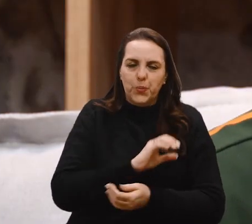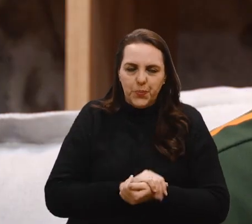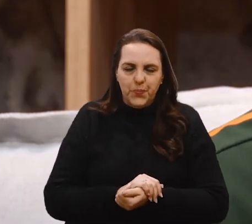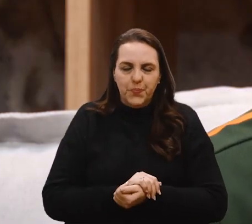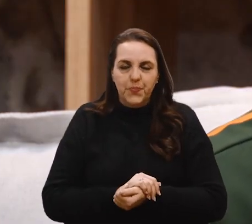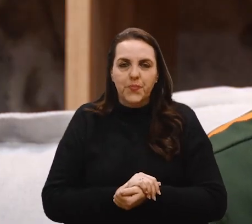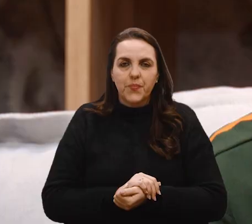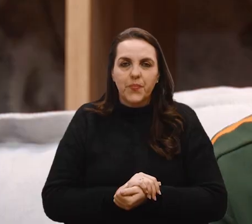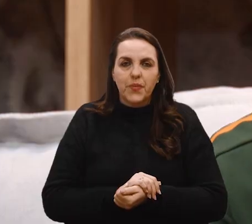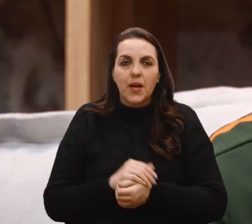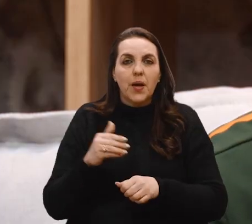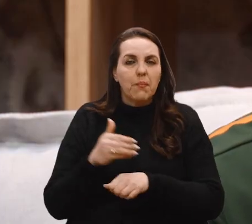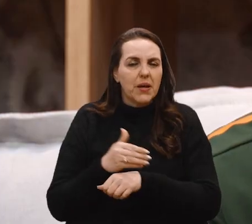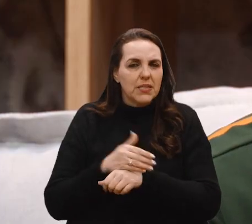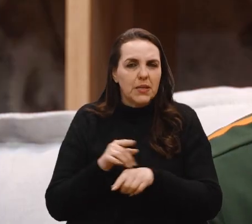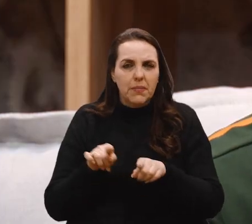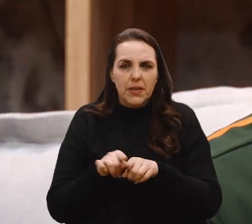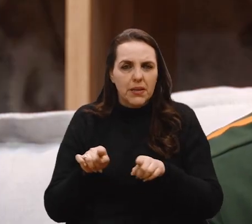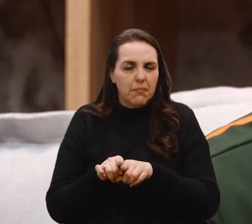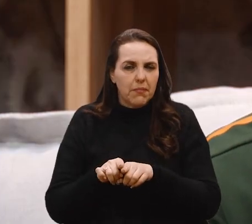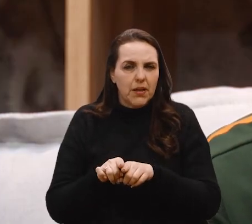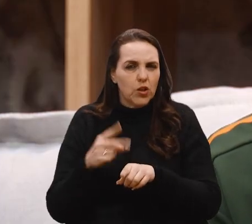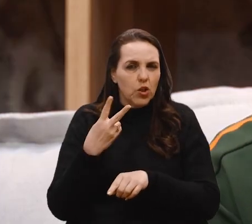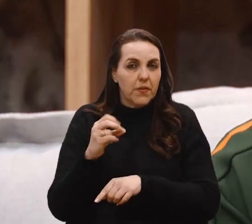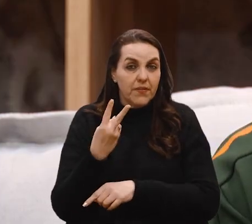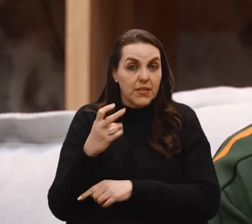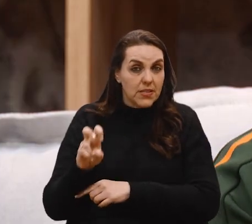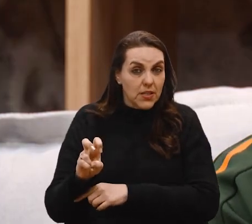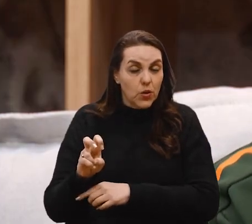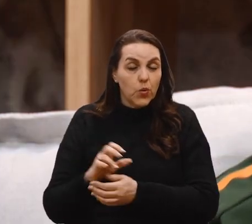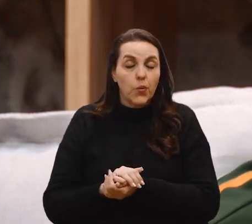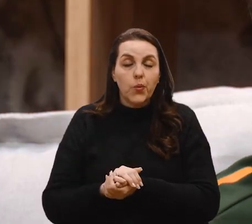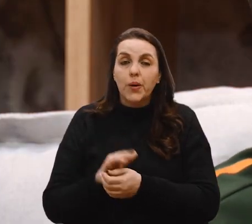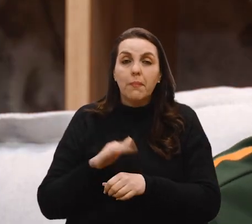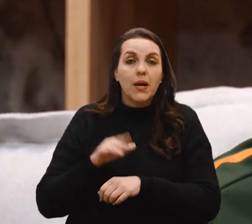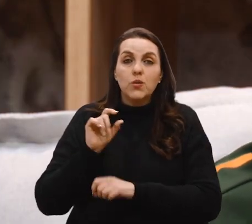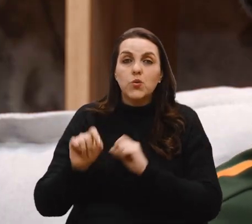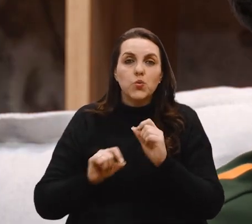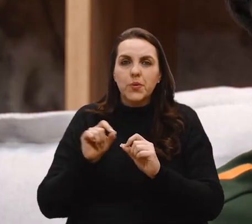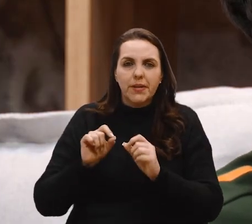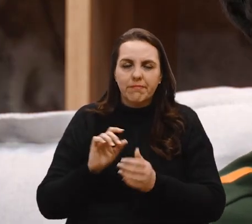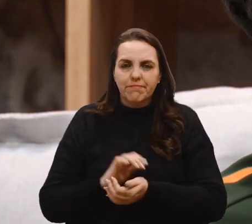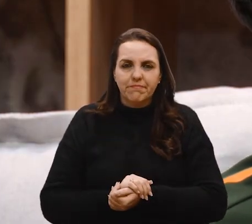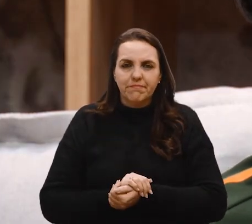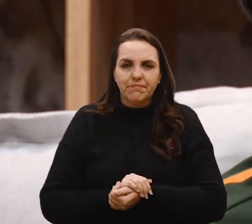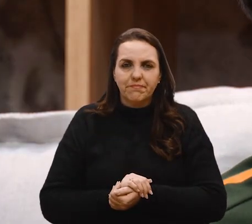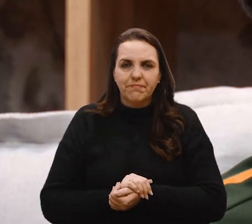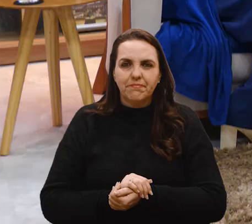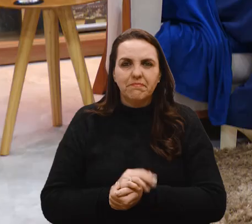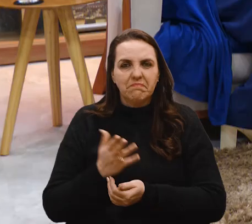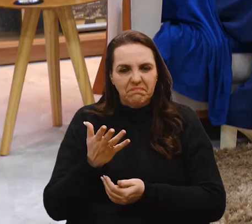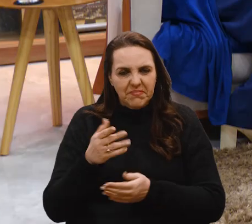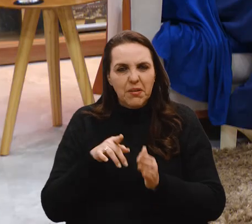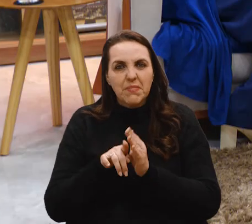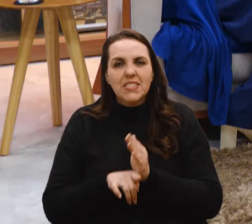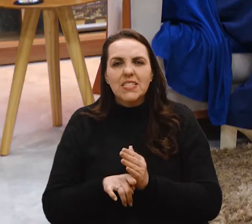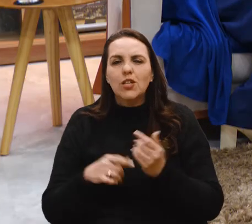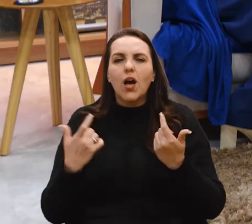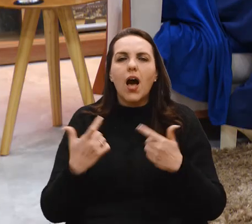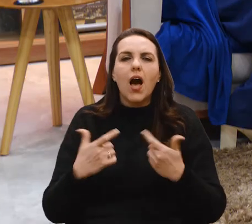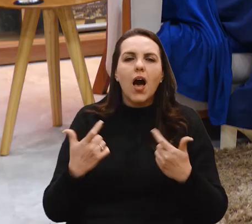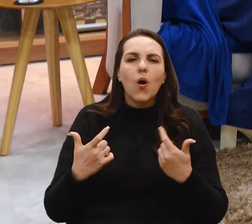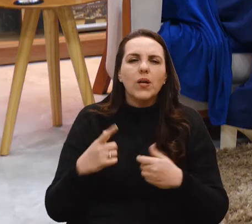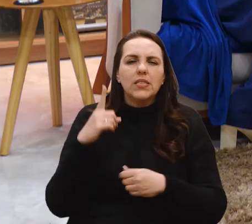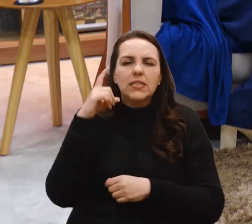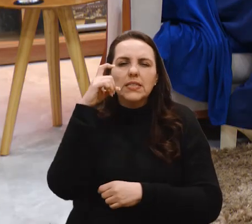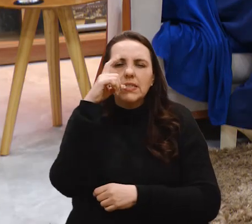Participei do Pequeno Gêmeos em 2025. Que mais? Mãe, me ajuda a esquecer E de alguma aí, coisa. nosso pesquisador, onde é que tem o calcanhar